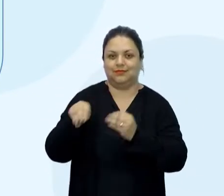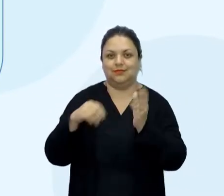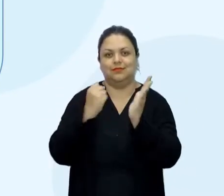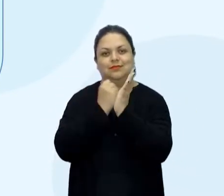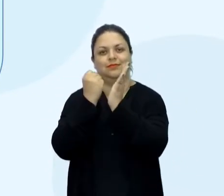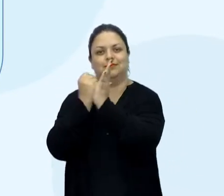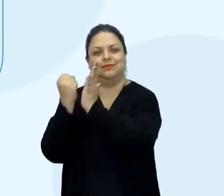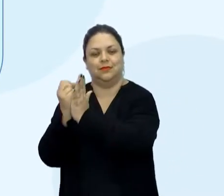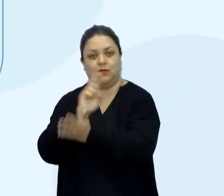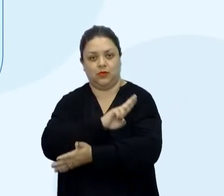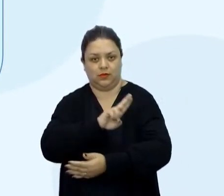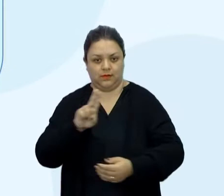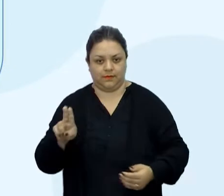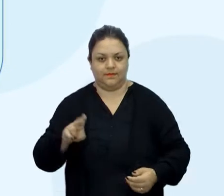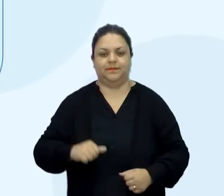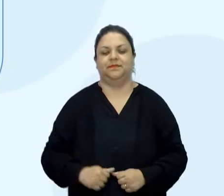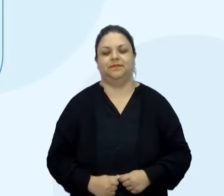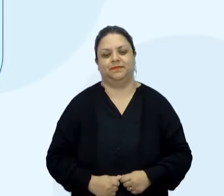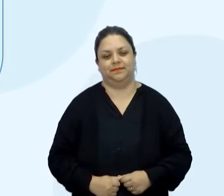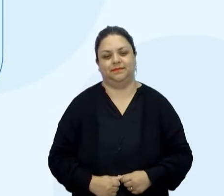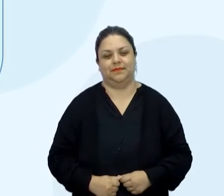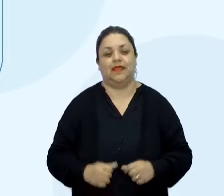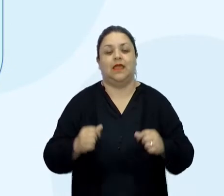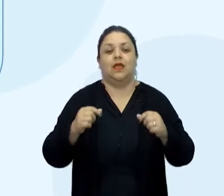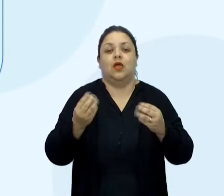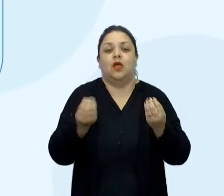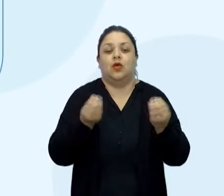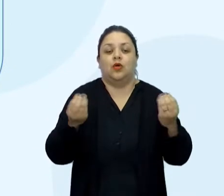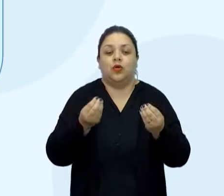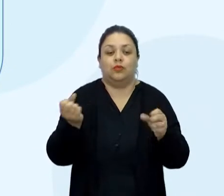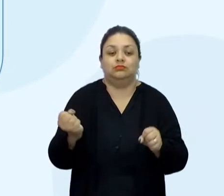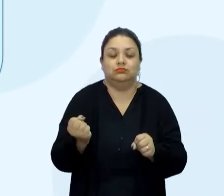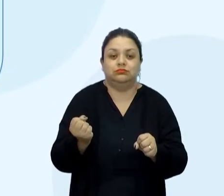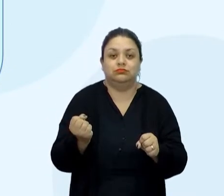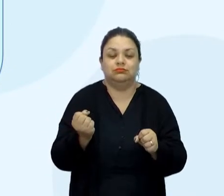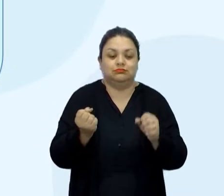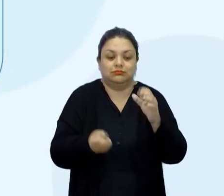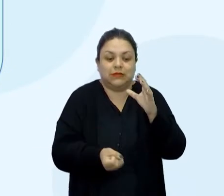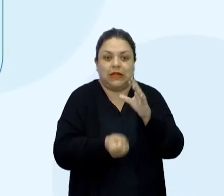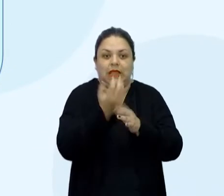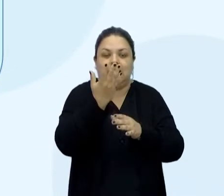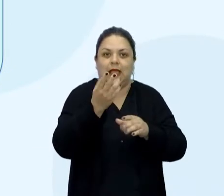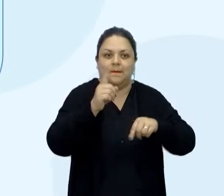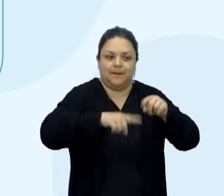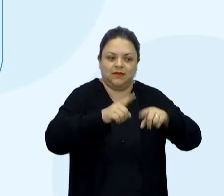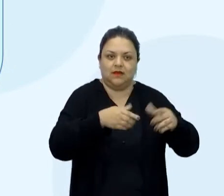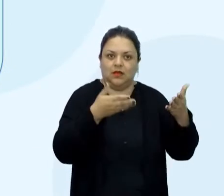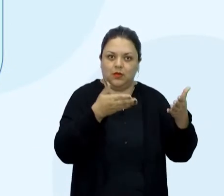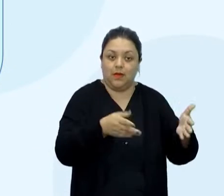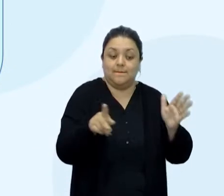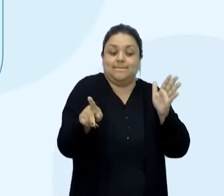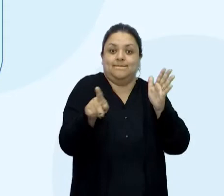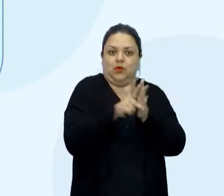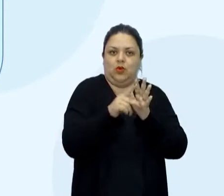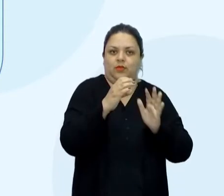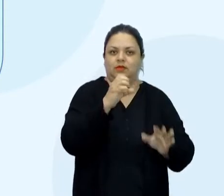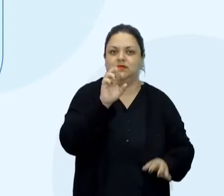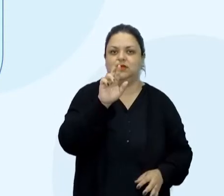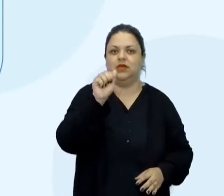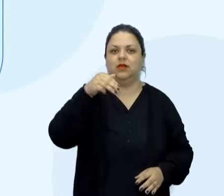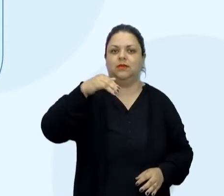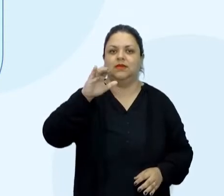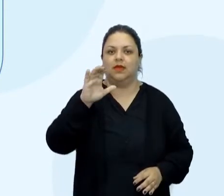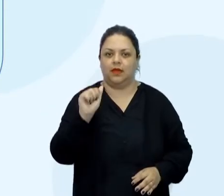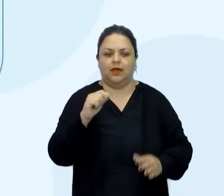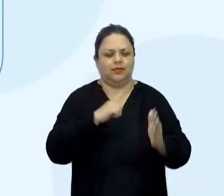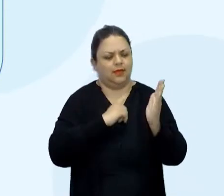aí, materiais cerâmicos, né? A gente vai produzir materiais cerâmicos que tenham poros